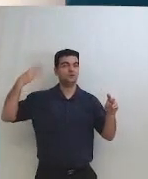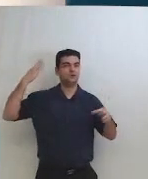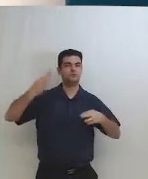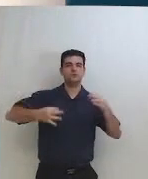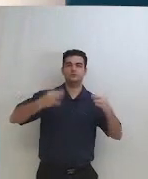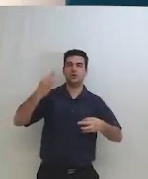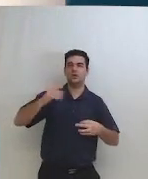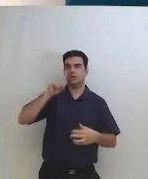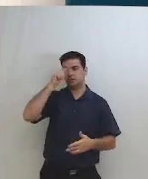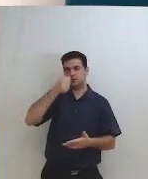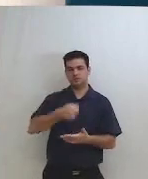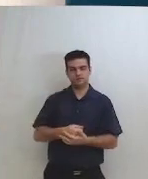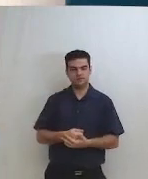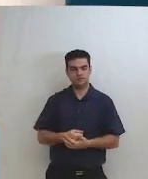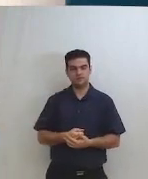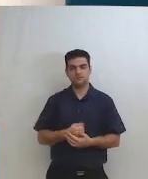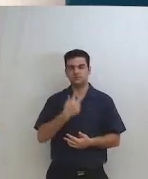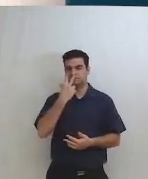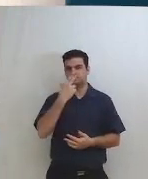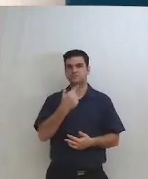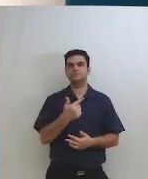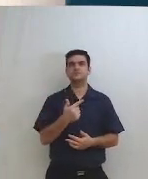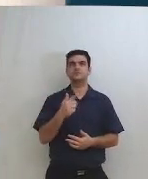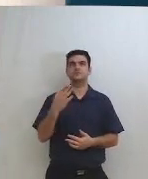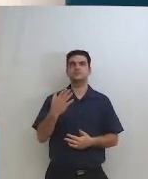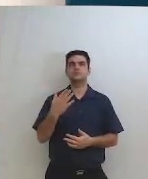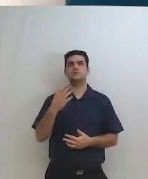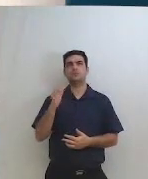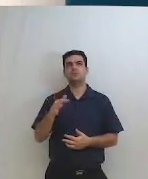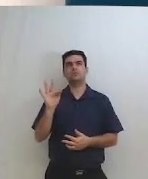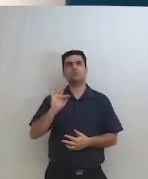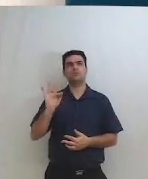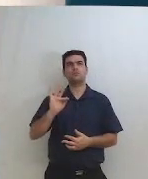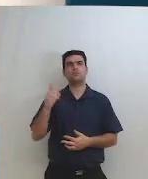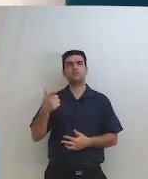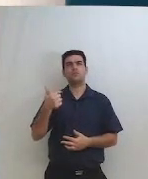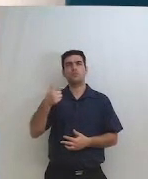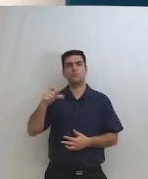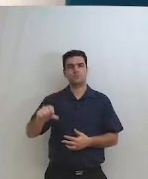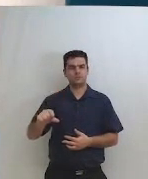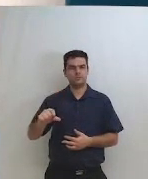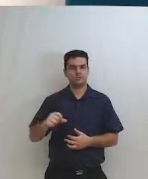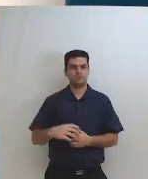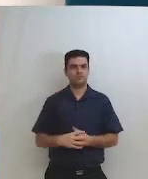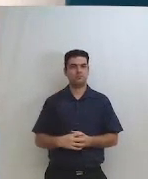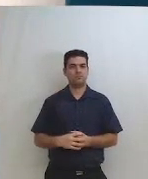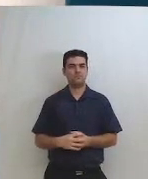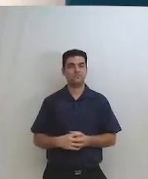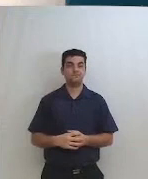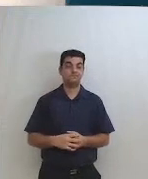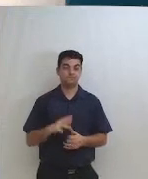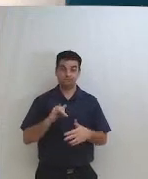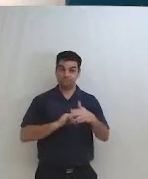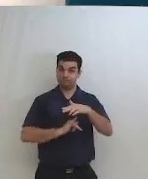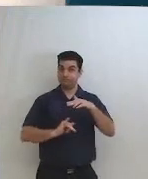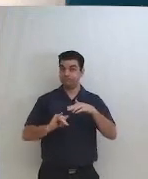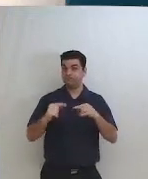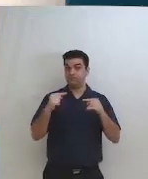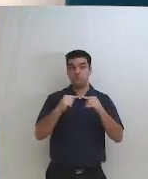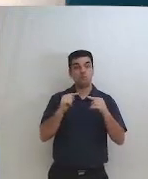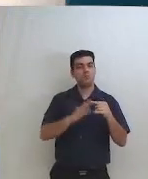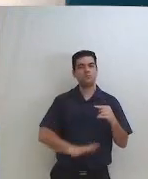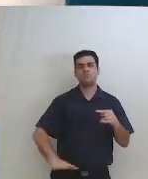em 12/2 de 2019, aspas abertas, o Instituto abrange todo o caminho que deve